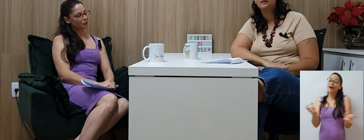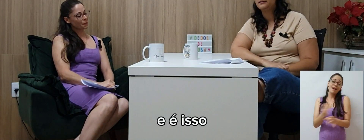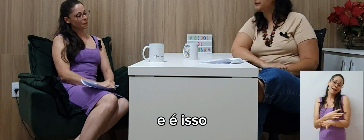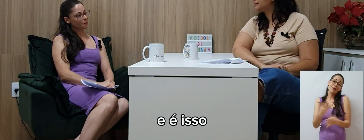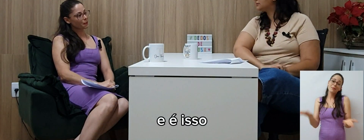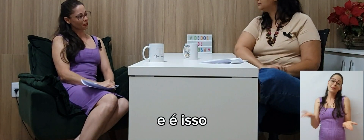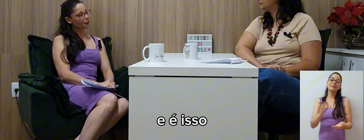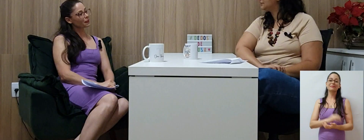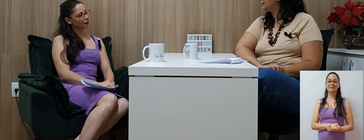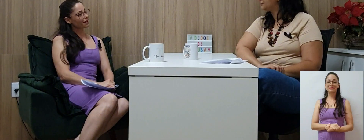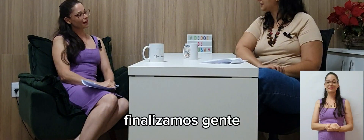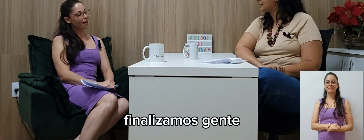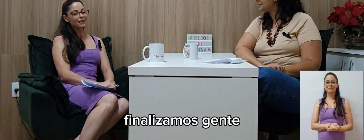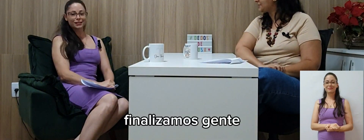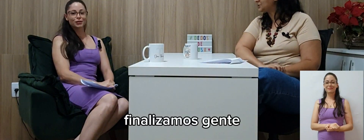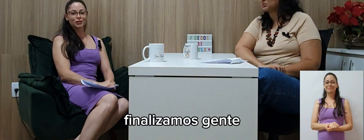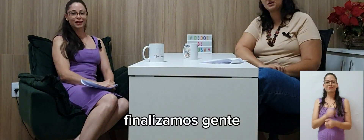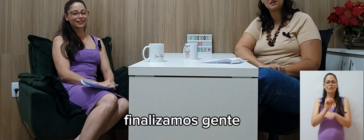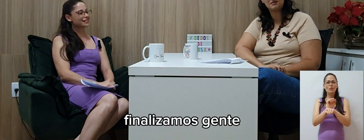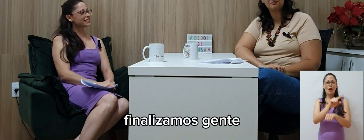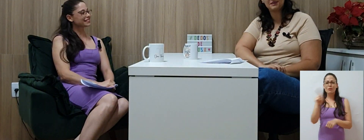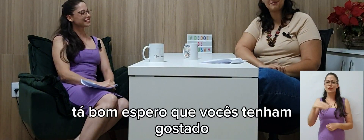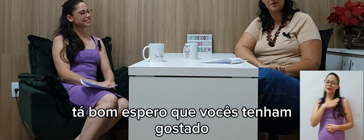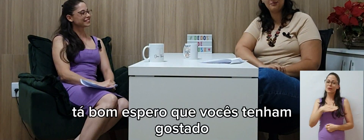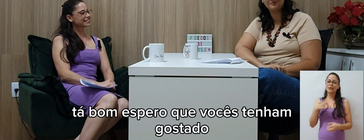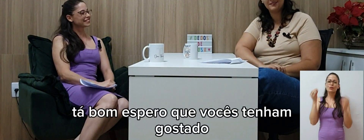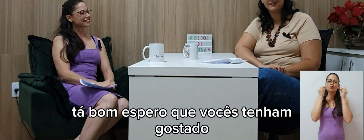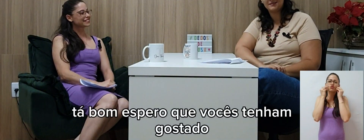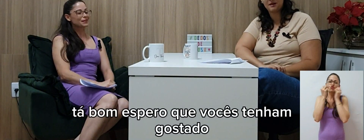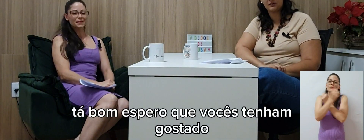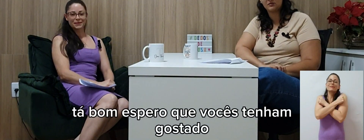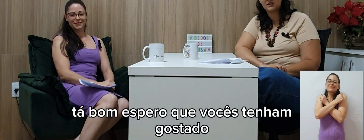aqui. E é isso. Finalizamos isso, gente, tá